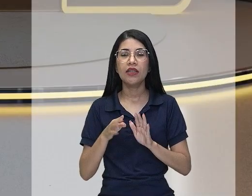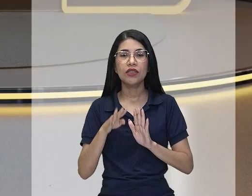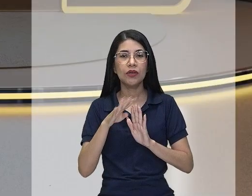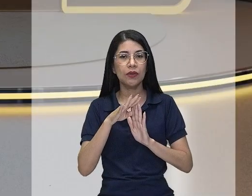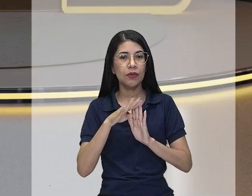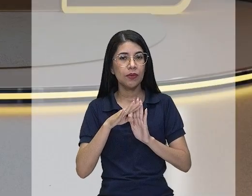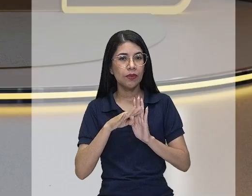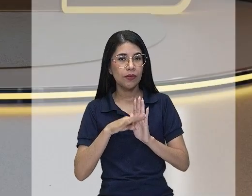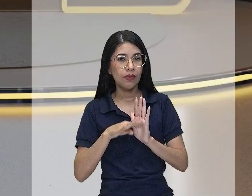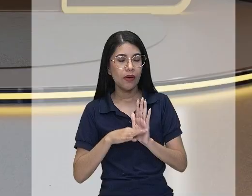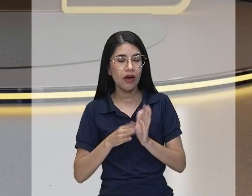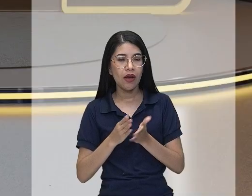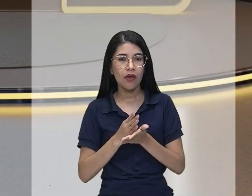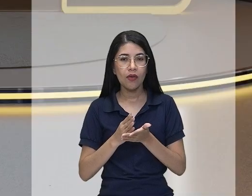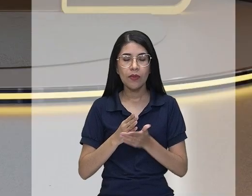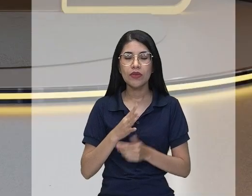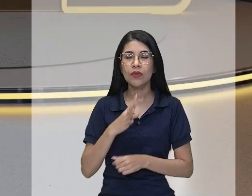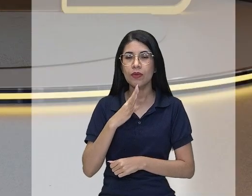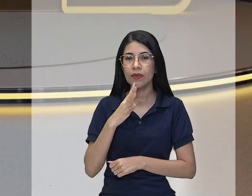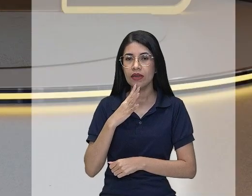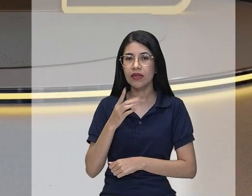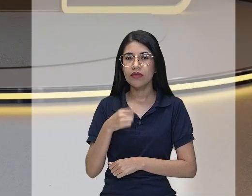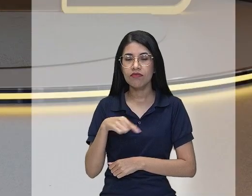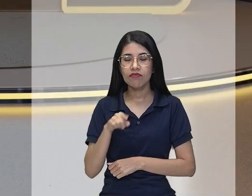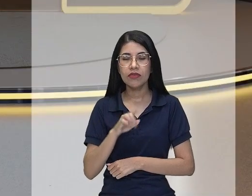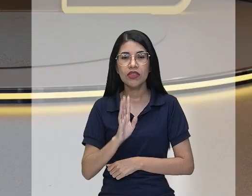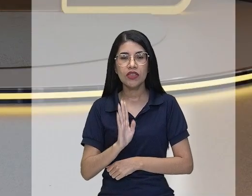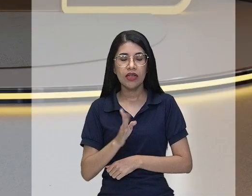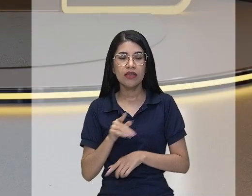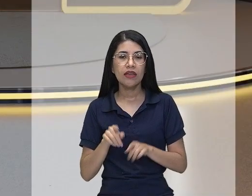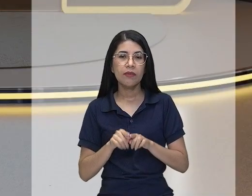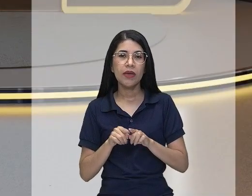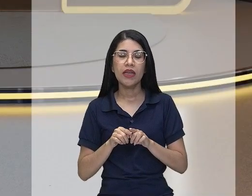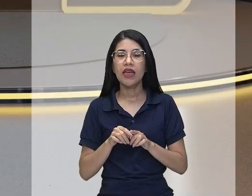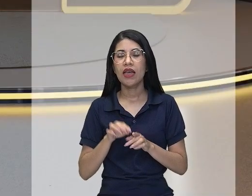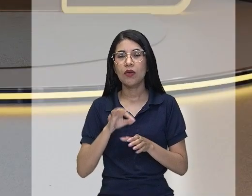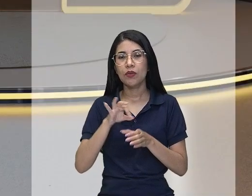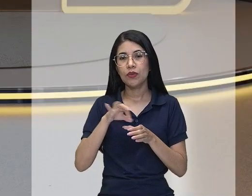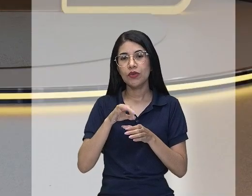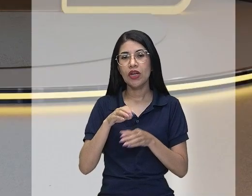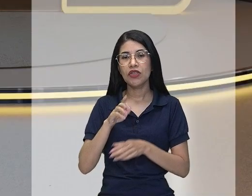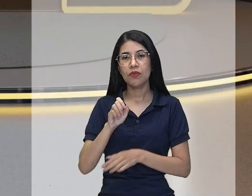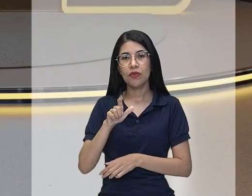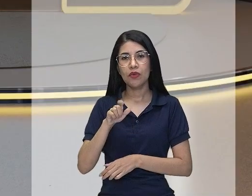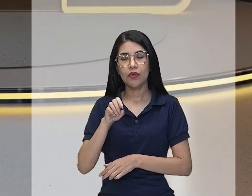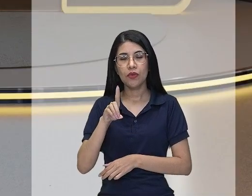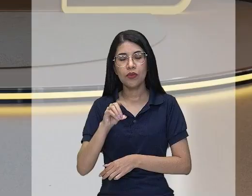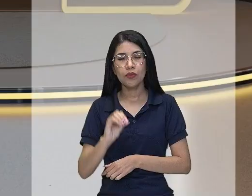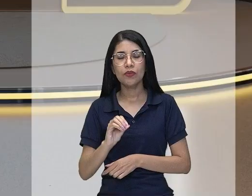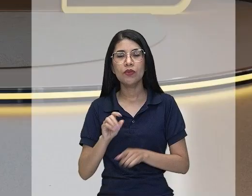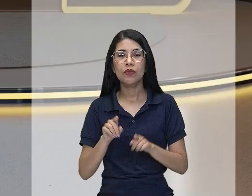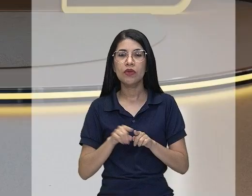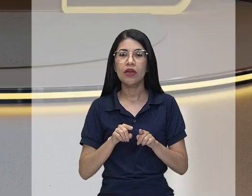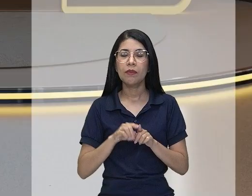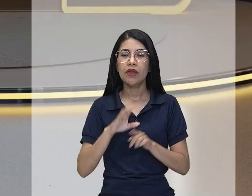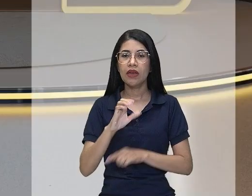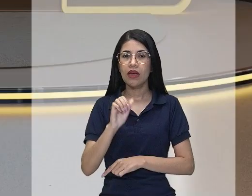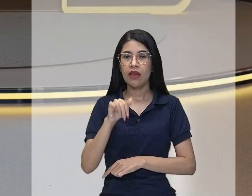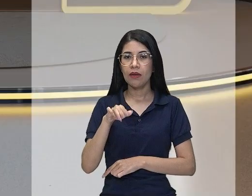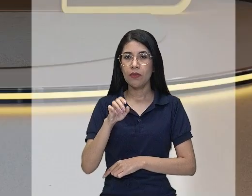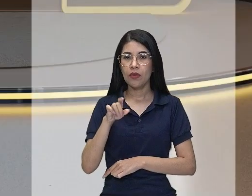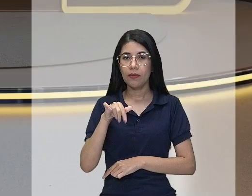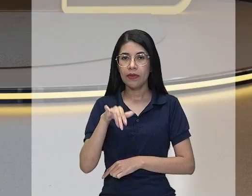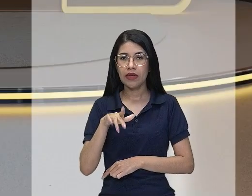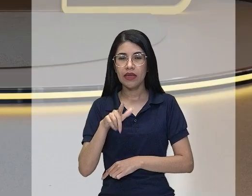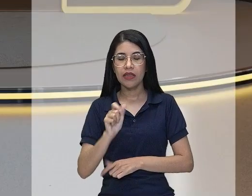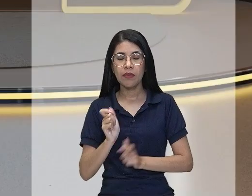são bem conhecidas por todos nós, né? Aquele famoso chazinho de boldo, aquele chá de camomila, né, que é